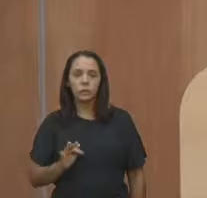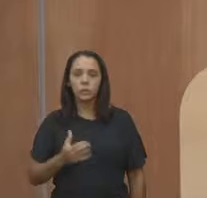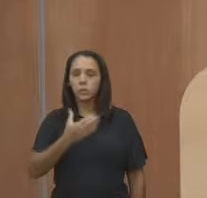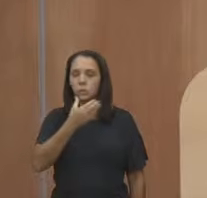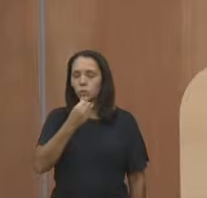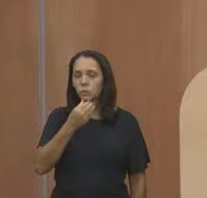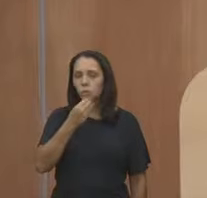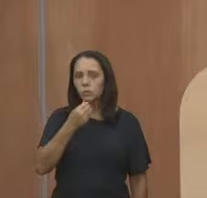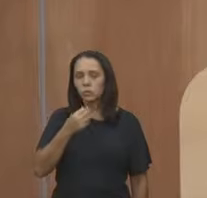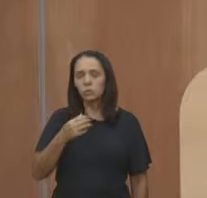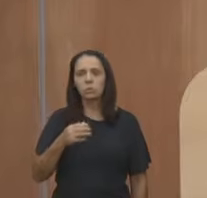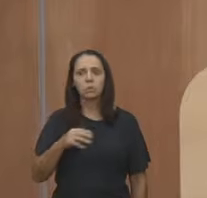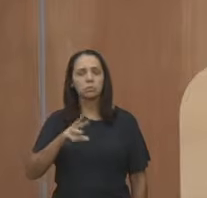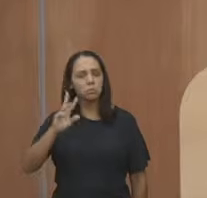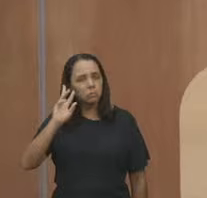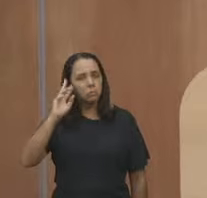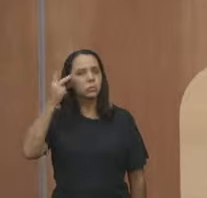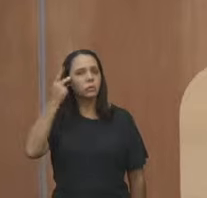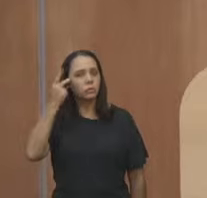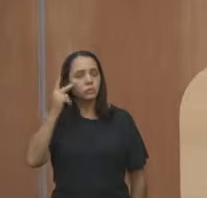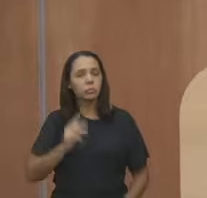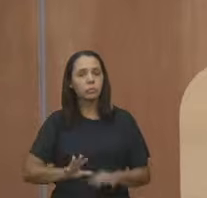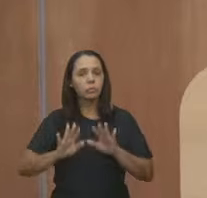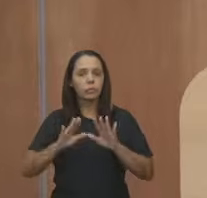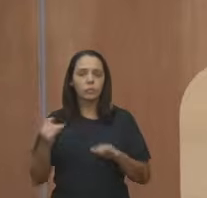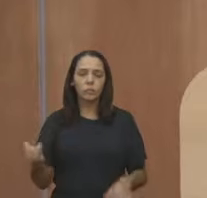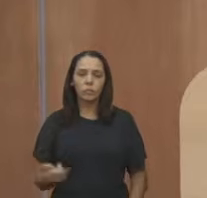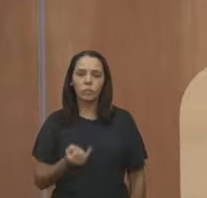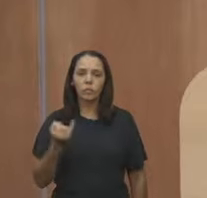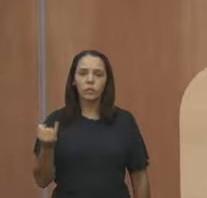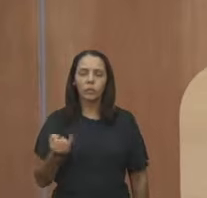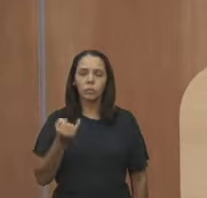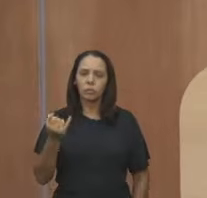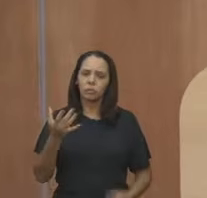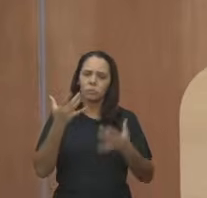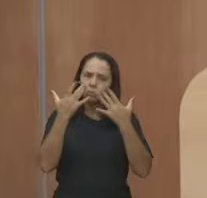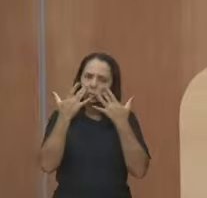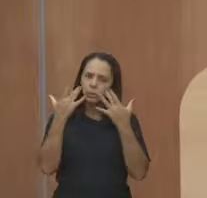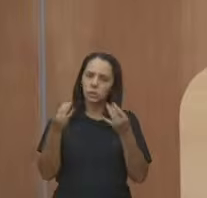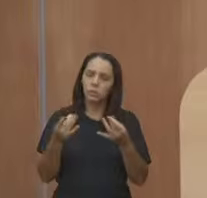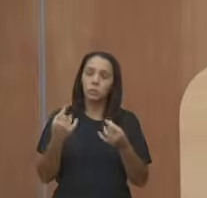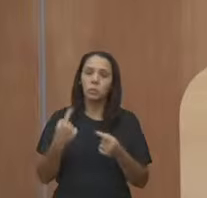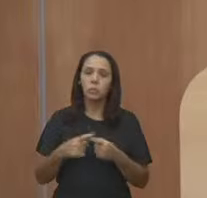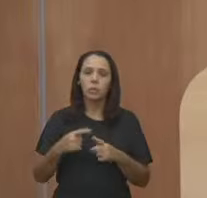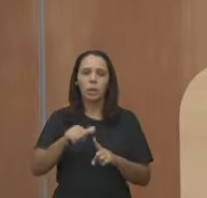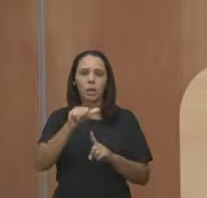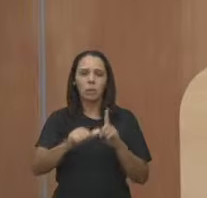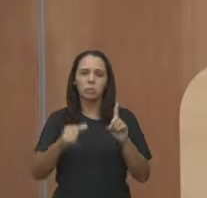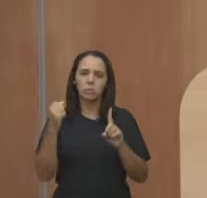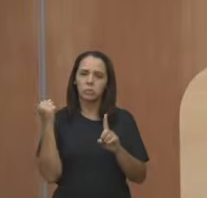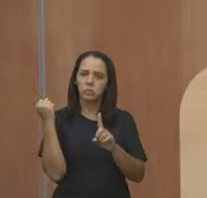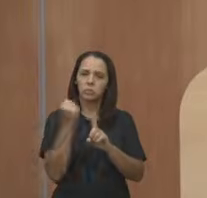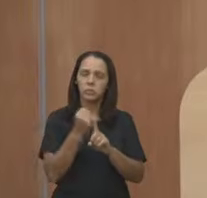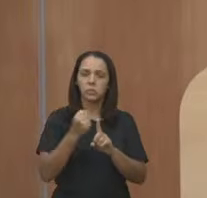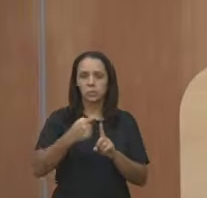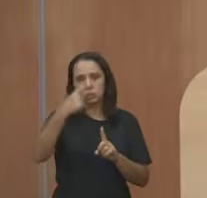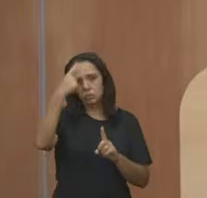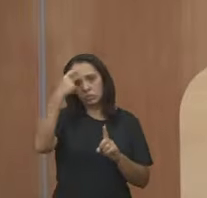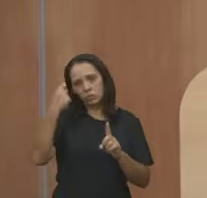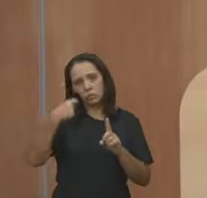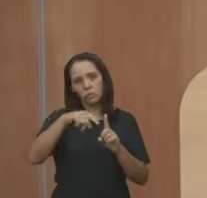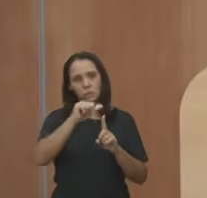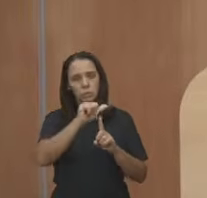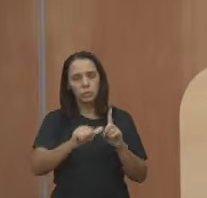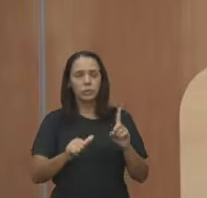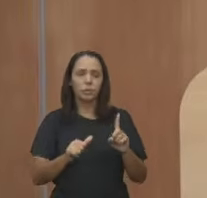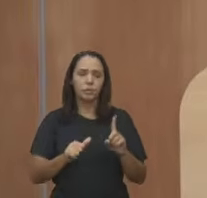desembargador reviu essa decisão dele, mas é importante a gente chamar a atenção para casos como esse, porque o feminicídio, porque a violência contra a mulher se torna cada